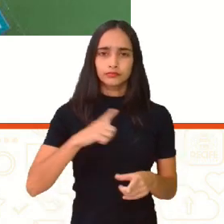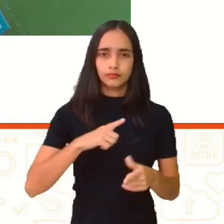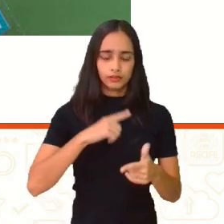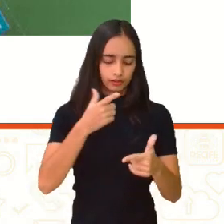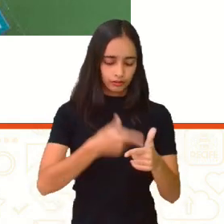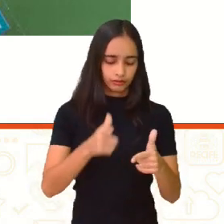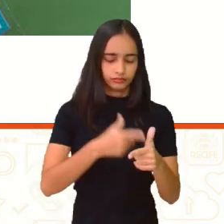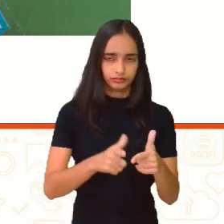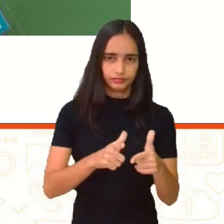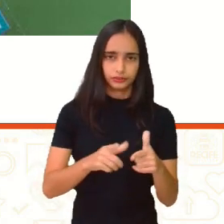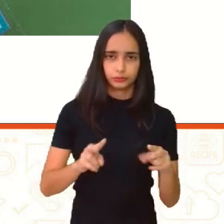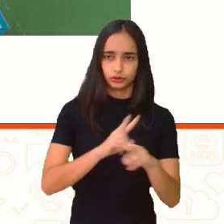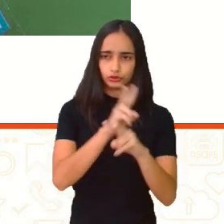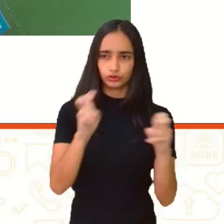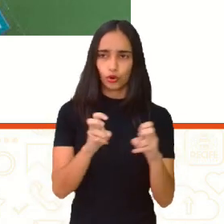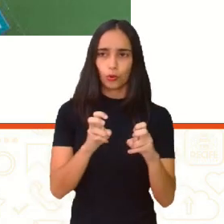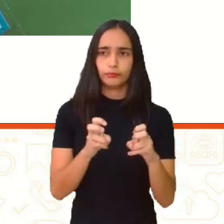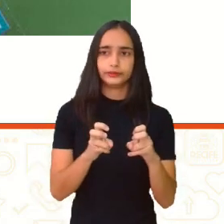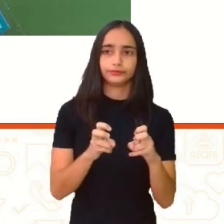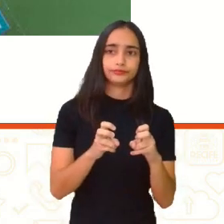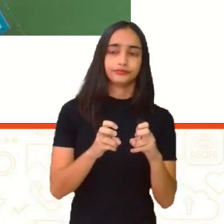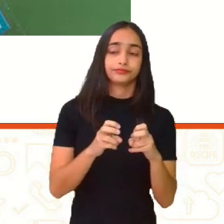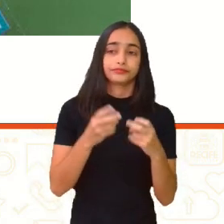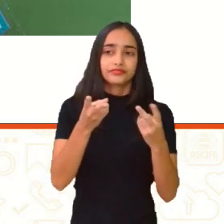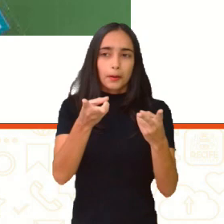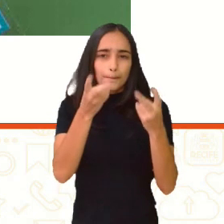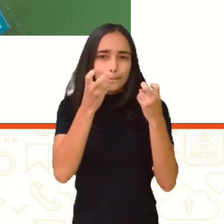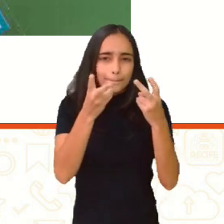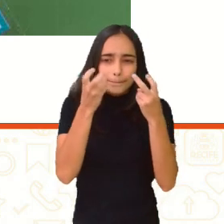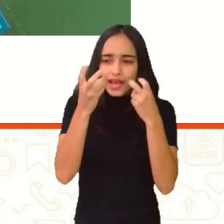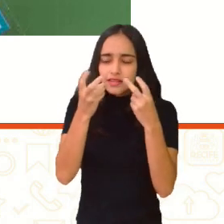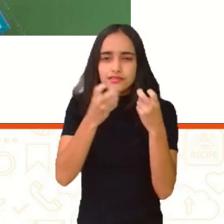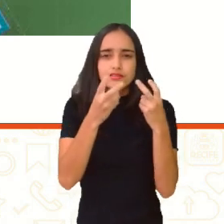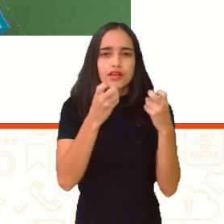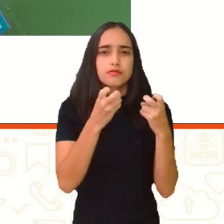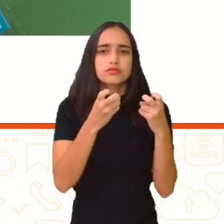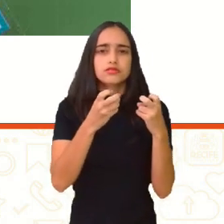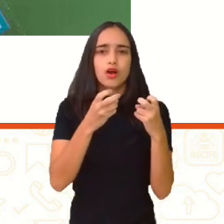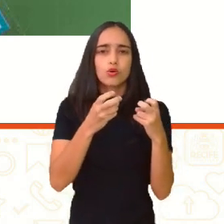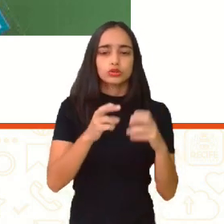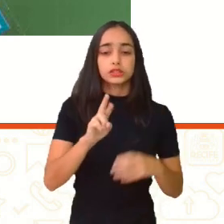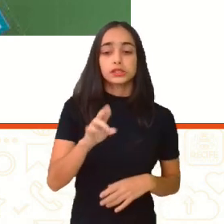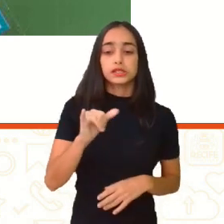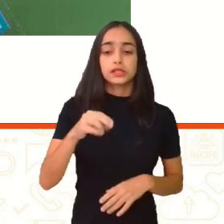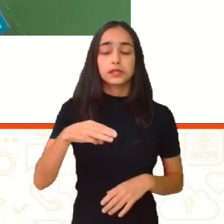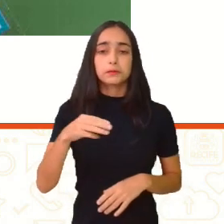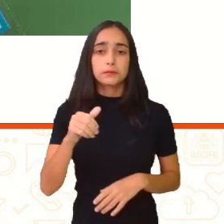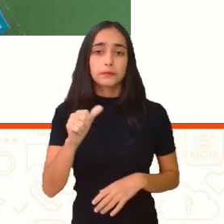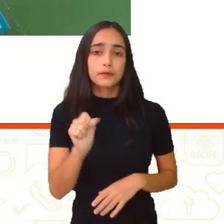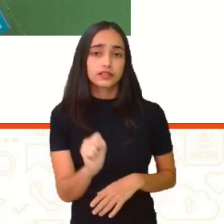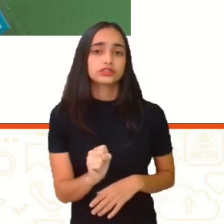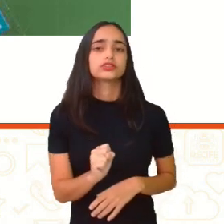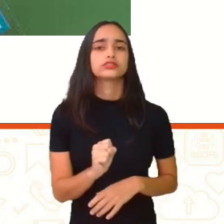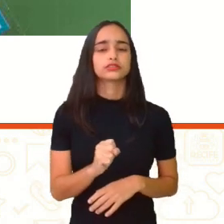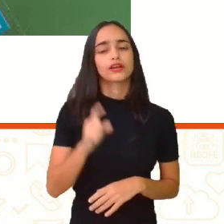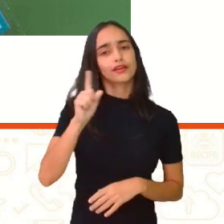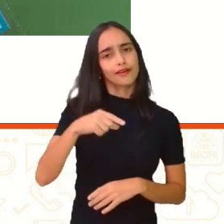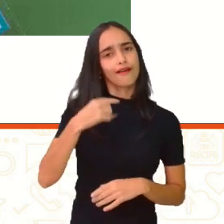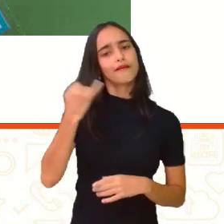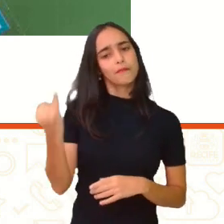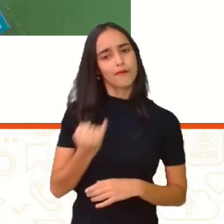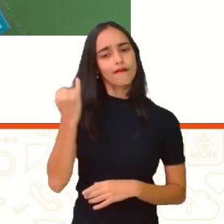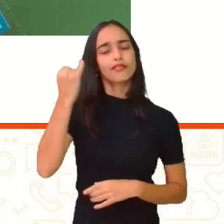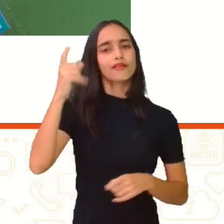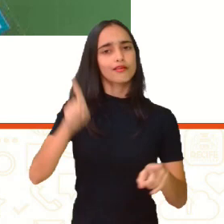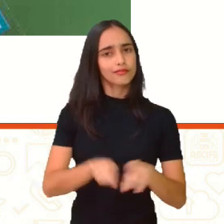problemas relacionados ao trabalho, à percepção, à nomeação de rimas, né? Que é outro aspecto importante quando